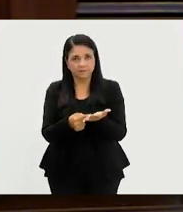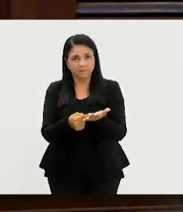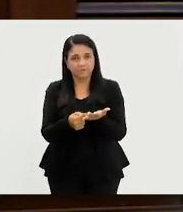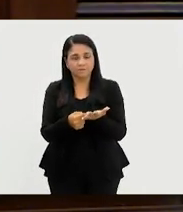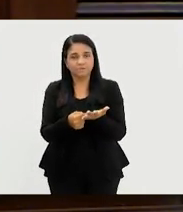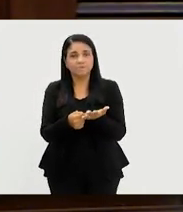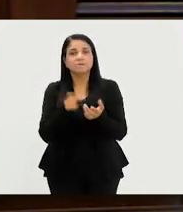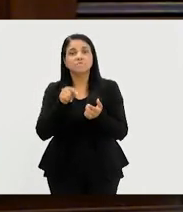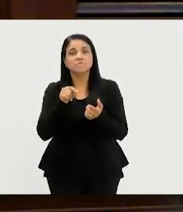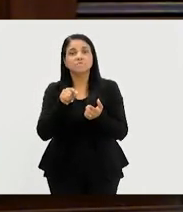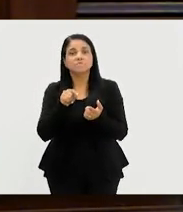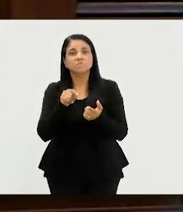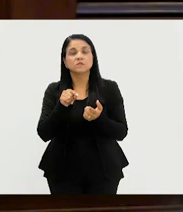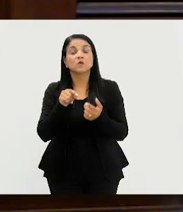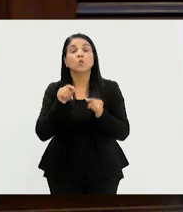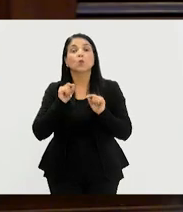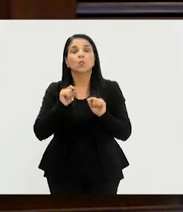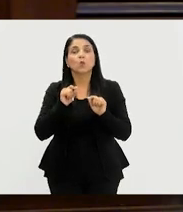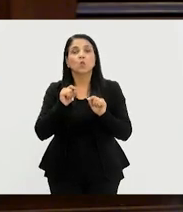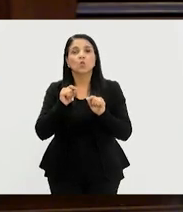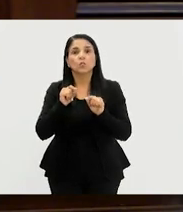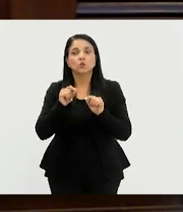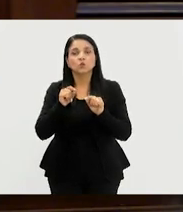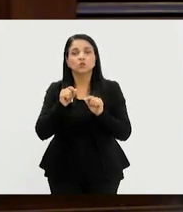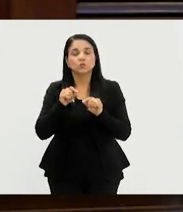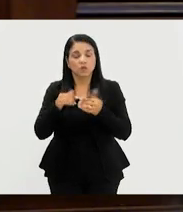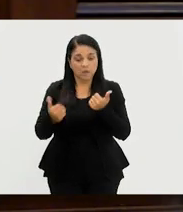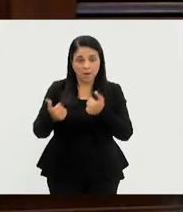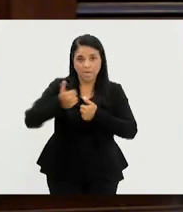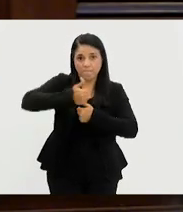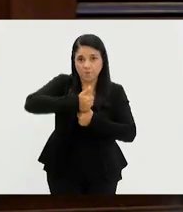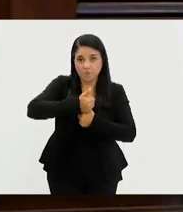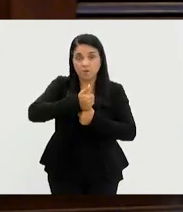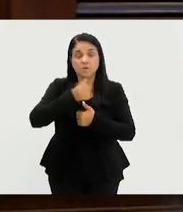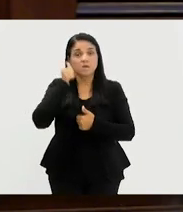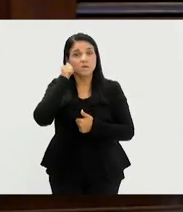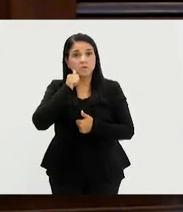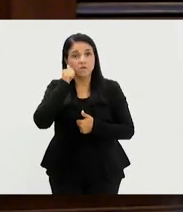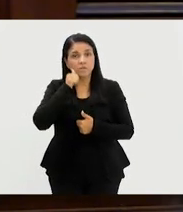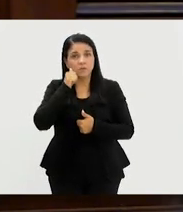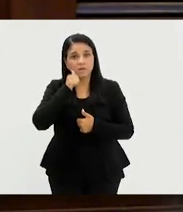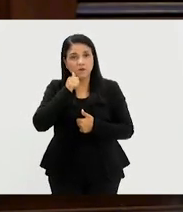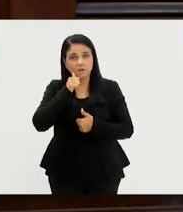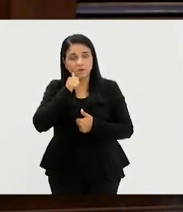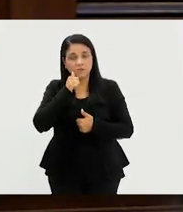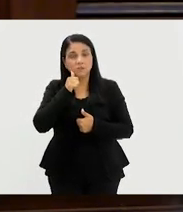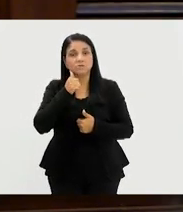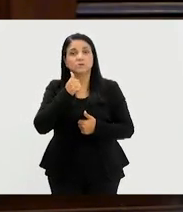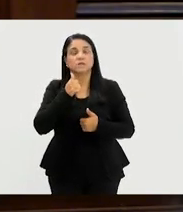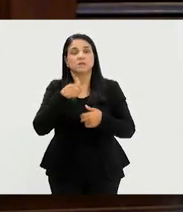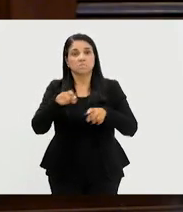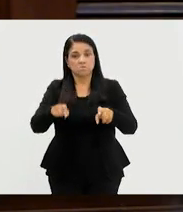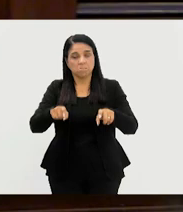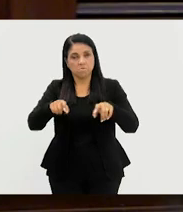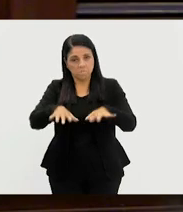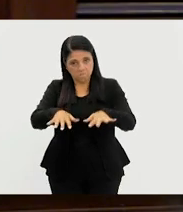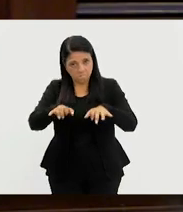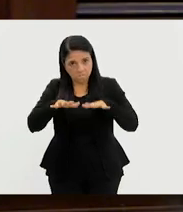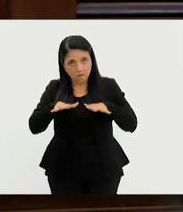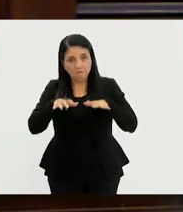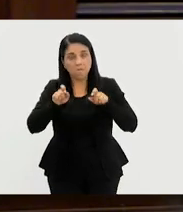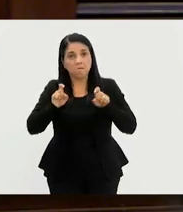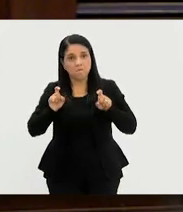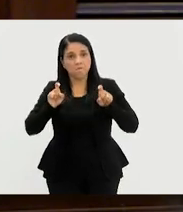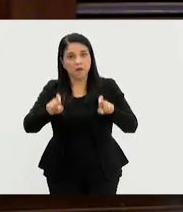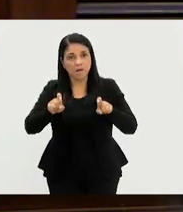a partir da proporção de assentos ocupados por mulheres em parlamentos nacionais e governos